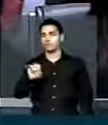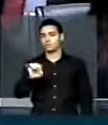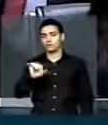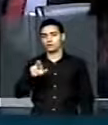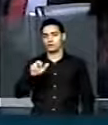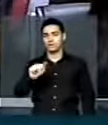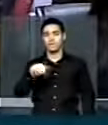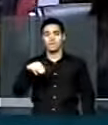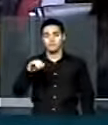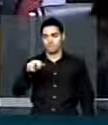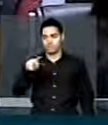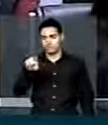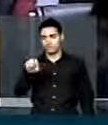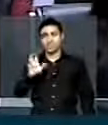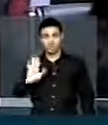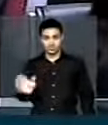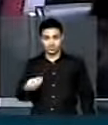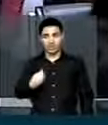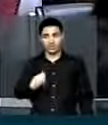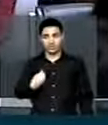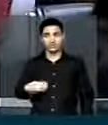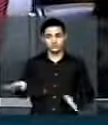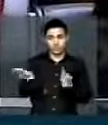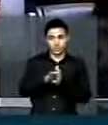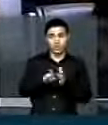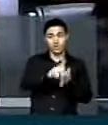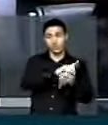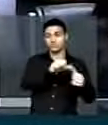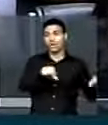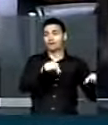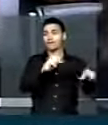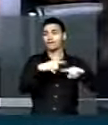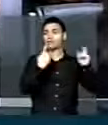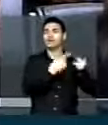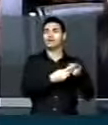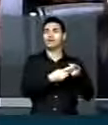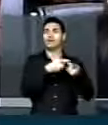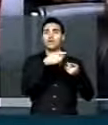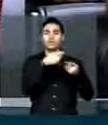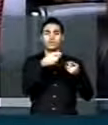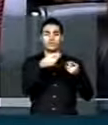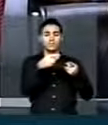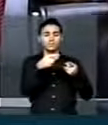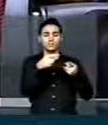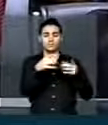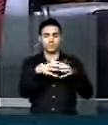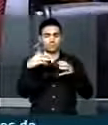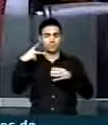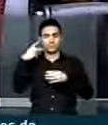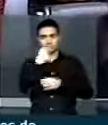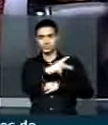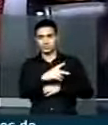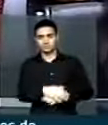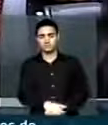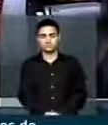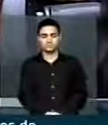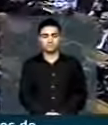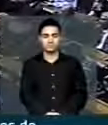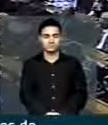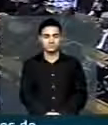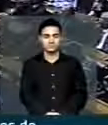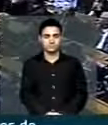já se acha nesse plenário, depois de participar de importante reunião do seu partido.